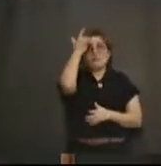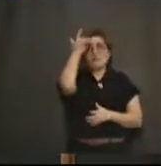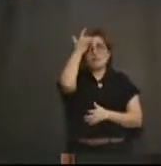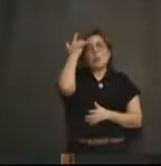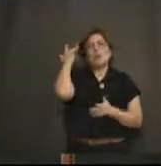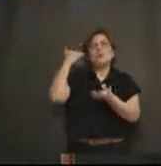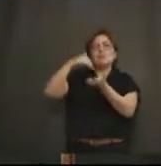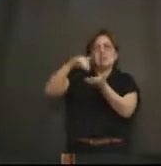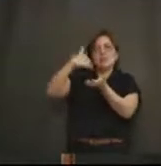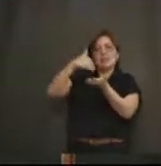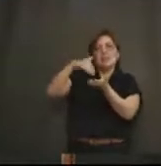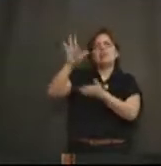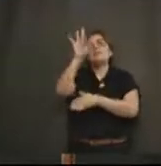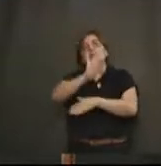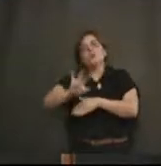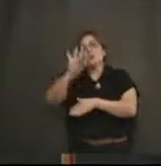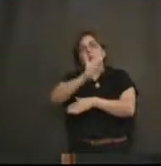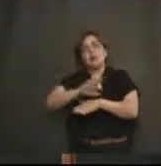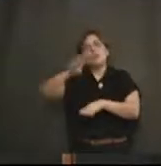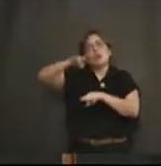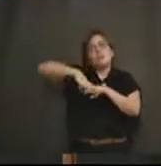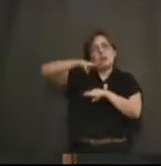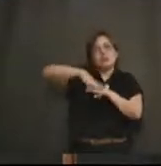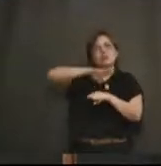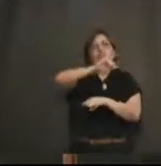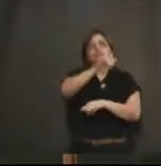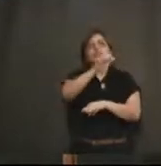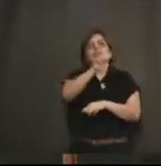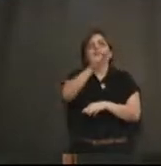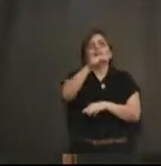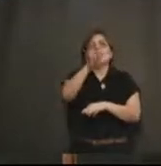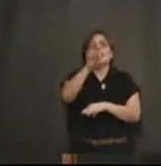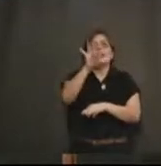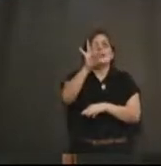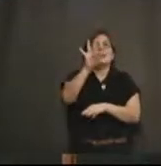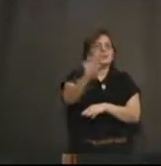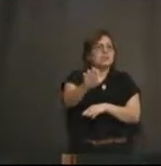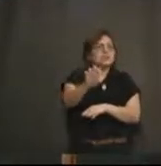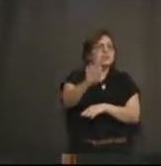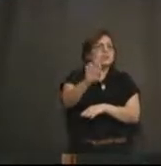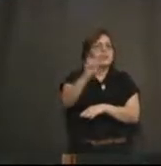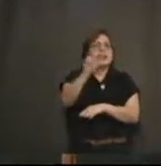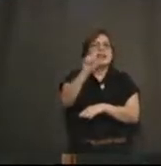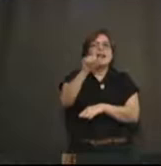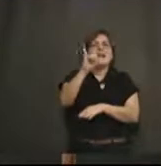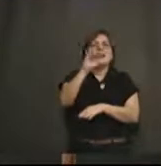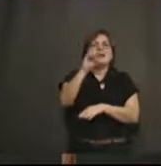da Faculdade de Matemática, Janete Raiol, está presente no auditório?